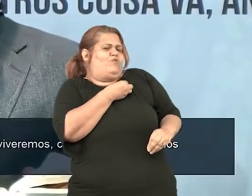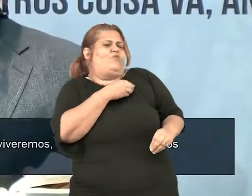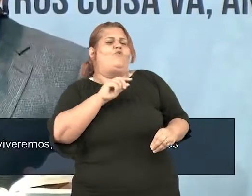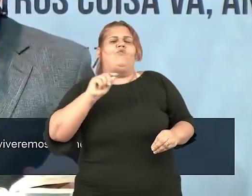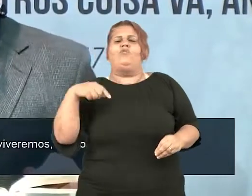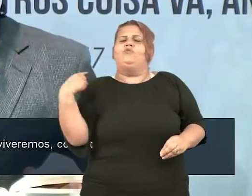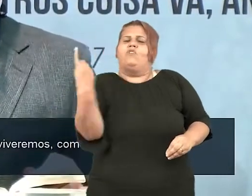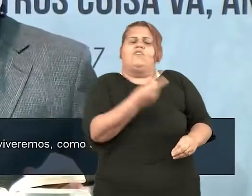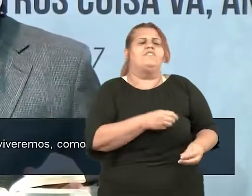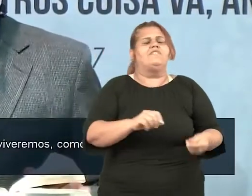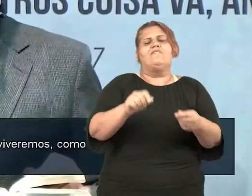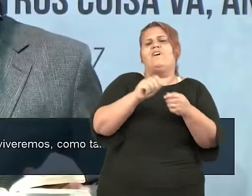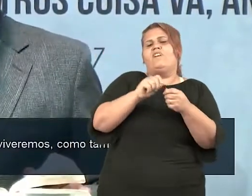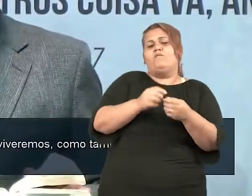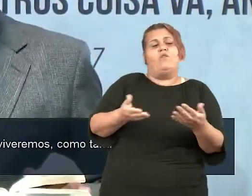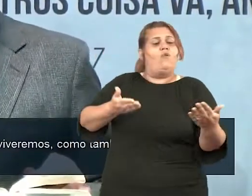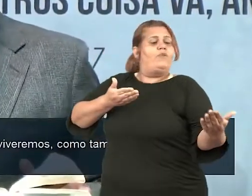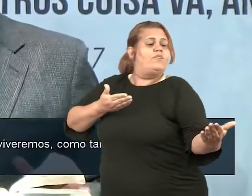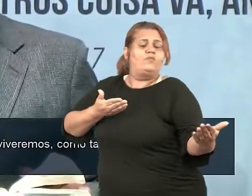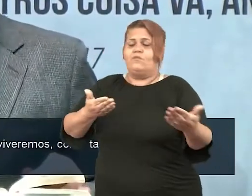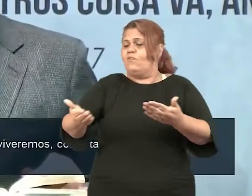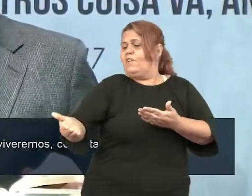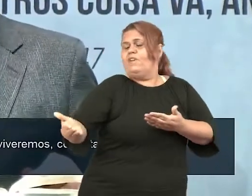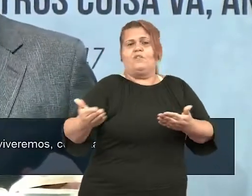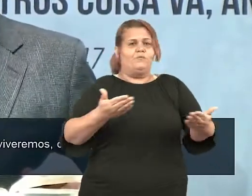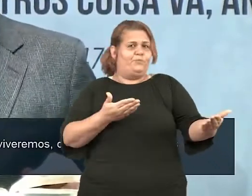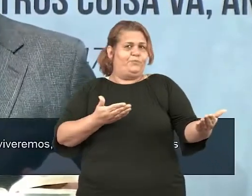faremos isto ou aquilo.